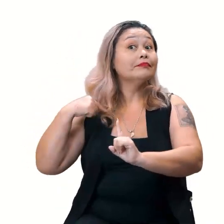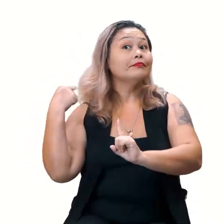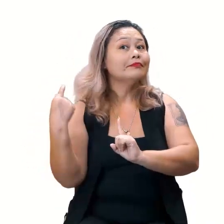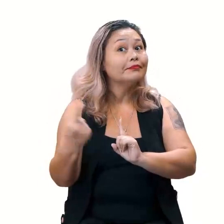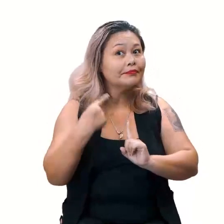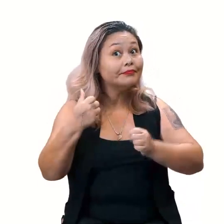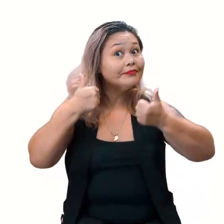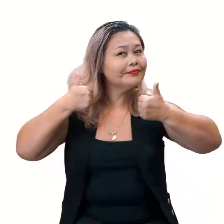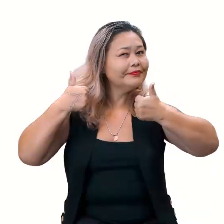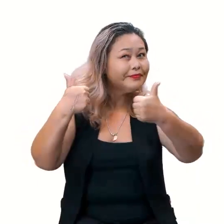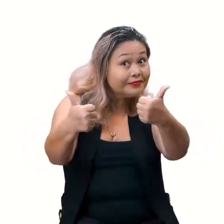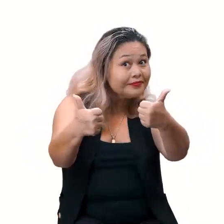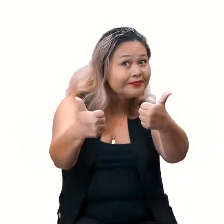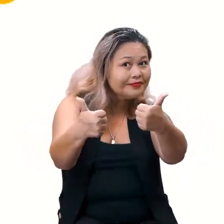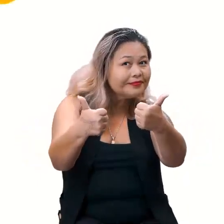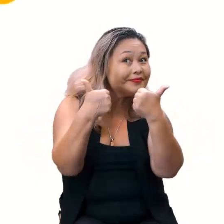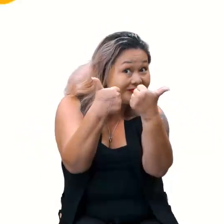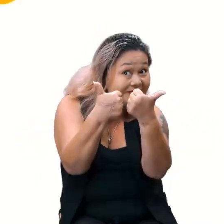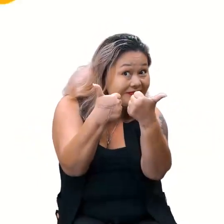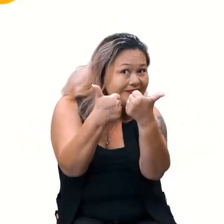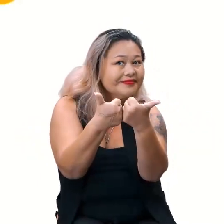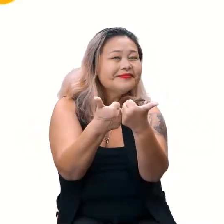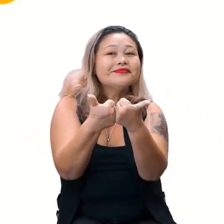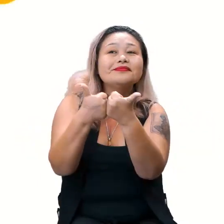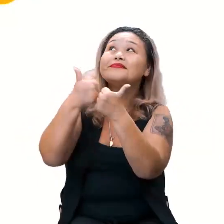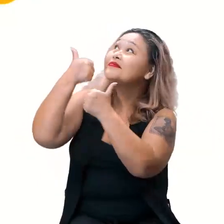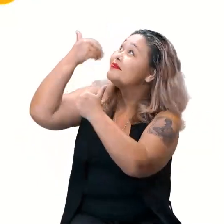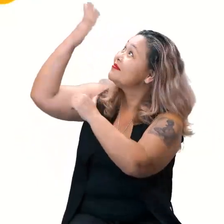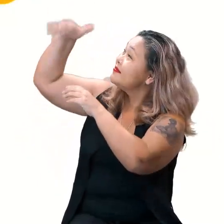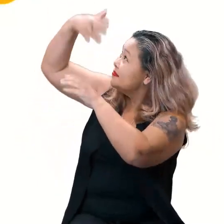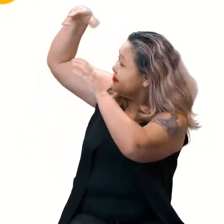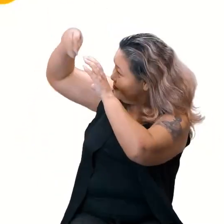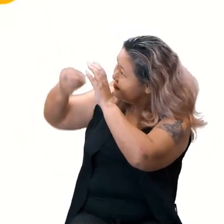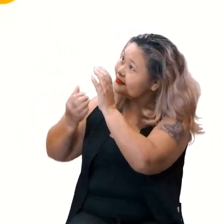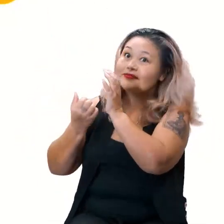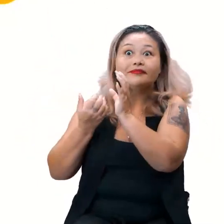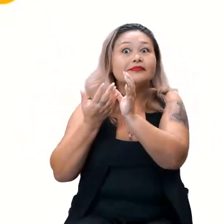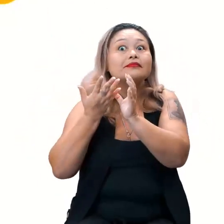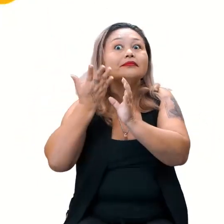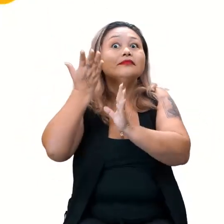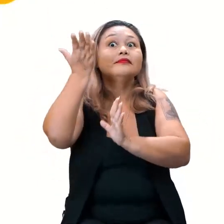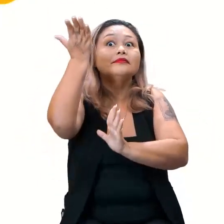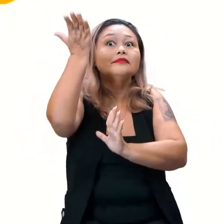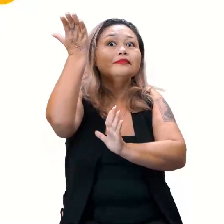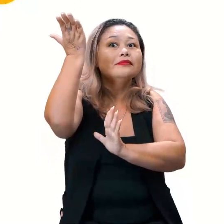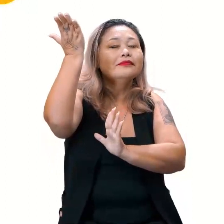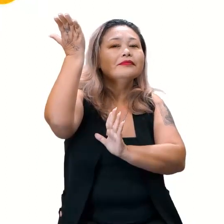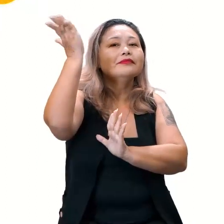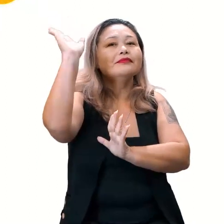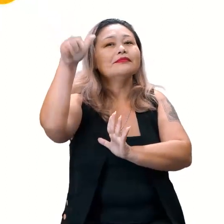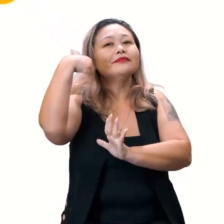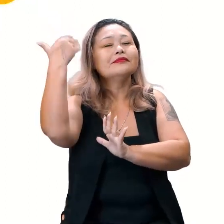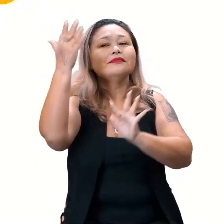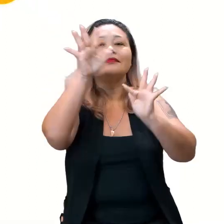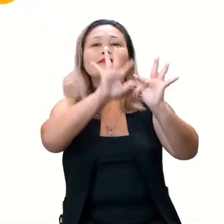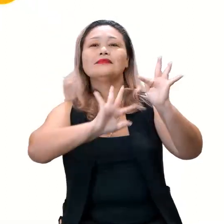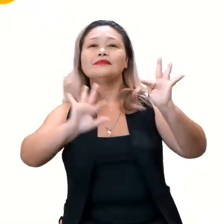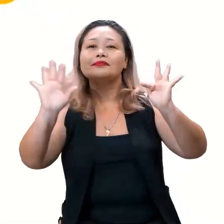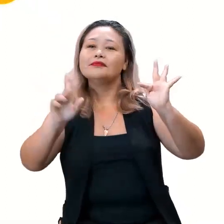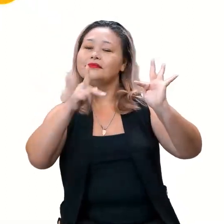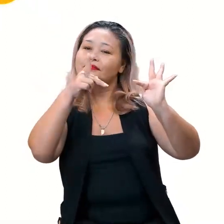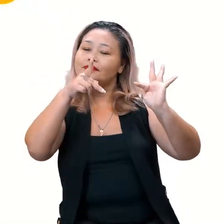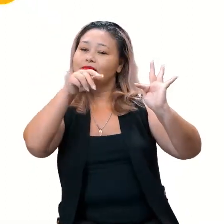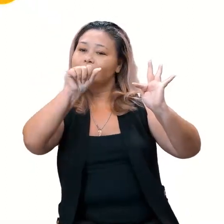Valeu? Valeu. Beleza? Beleza. Saindo da cartola mágica, lá vem o assunto de hoje, a função afim na sua segunda